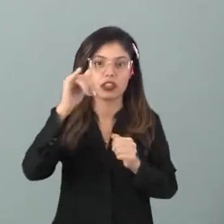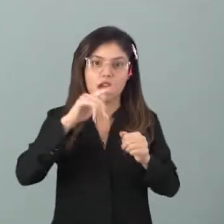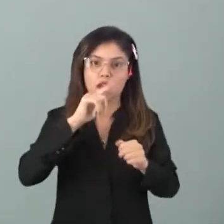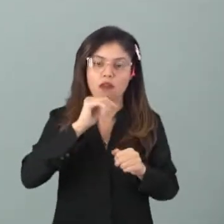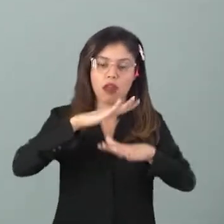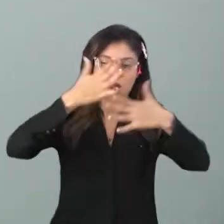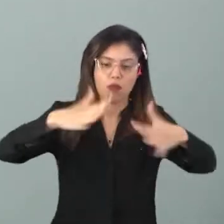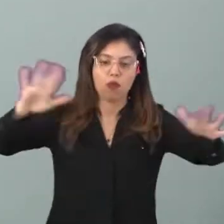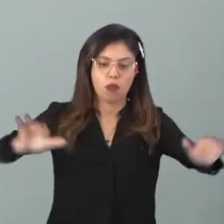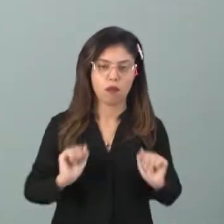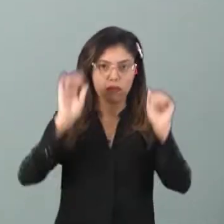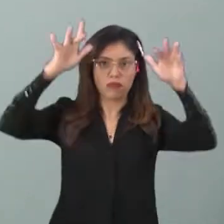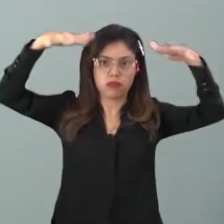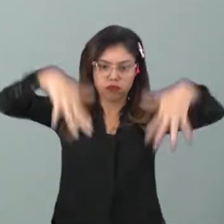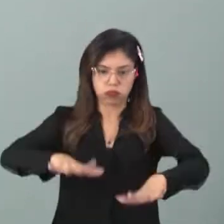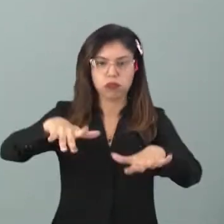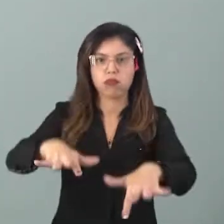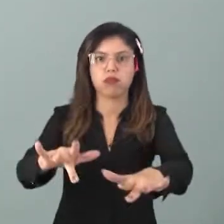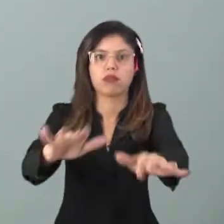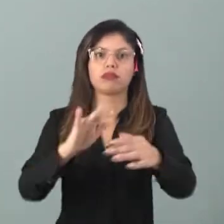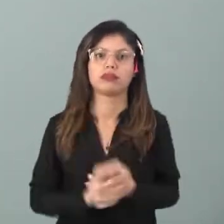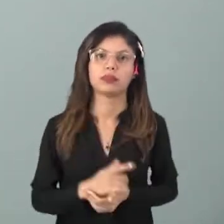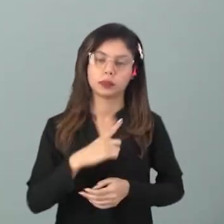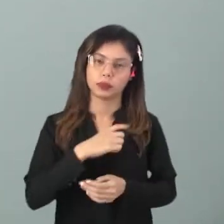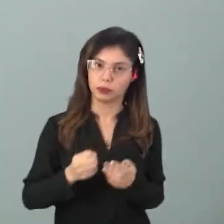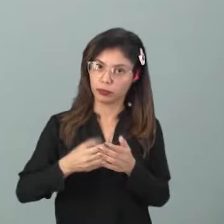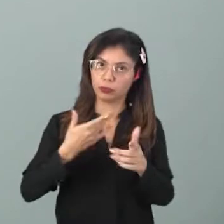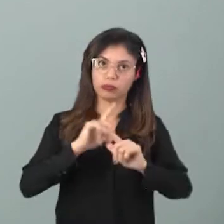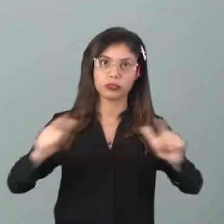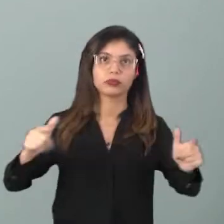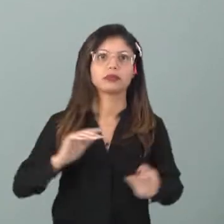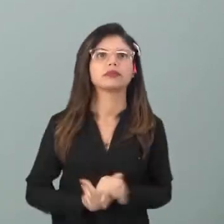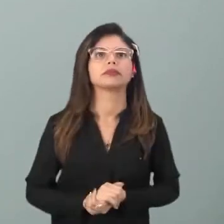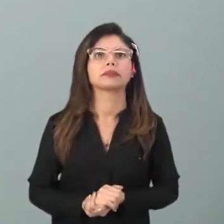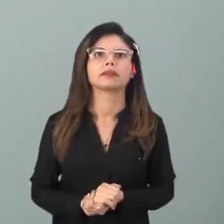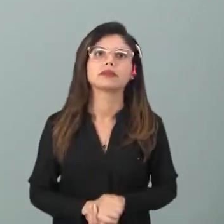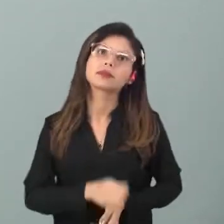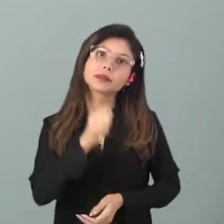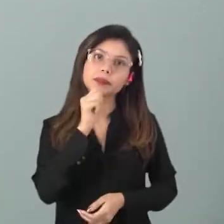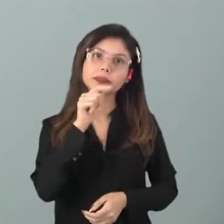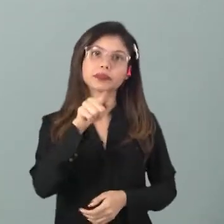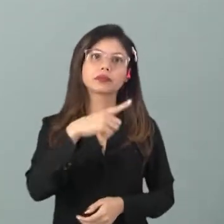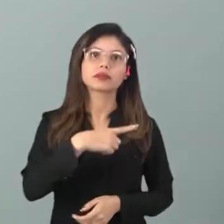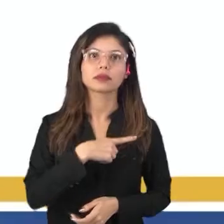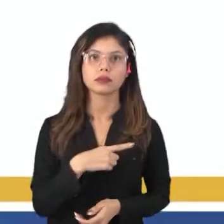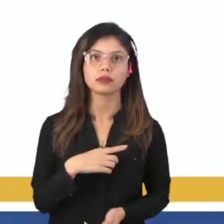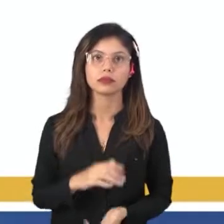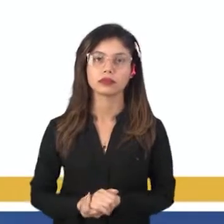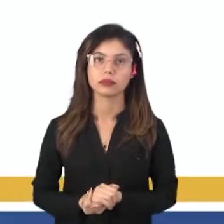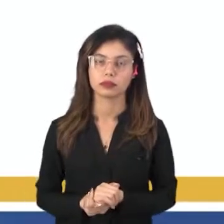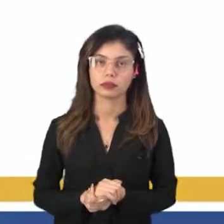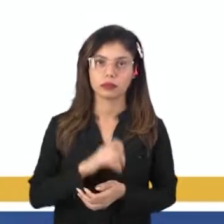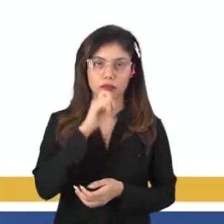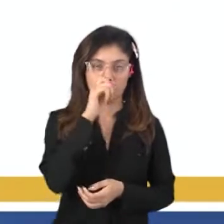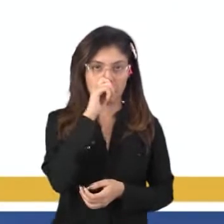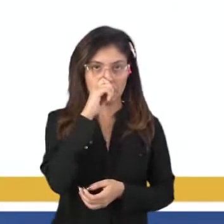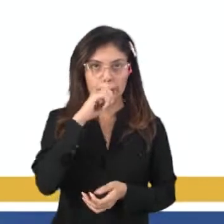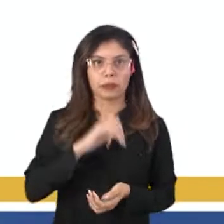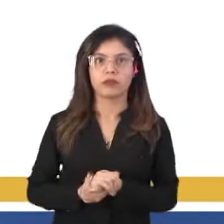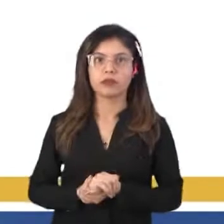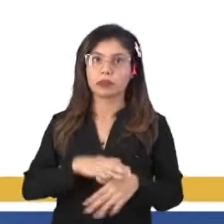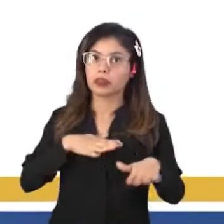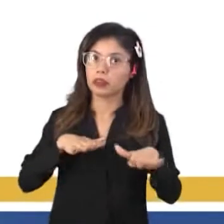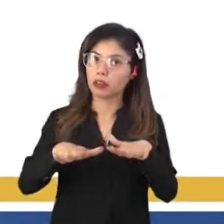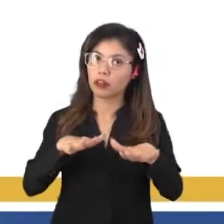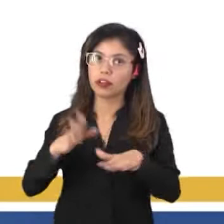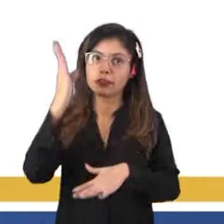por exemplo, e se tiver numa escala muito grande. E aí, nós temos aí as placas tectônicas